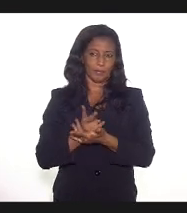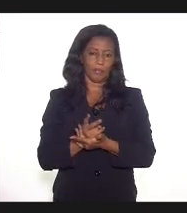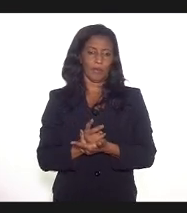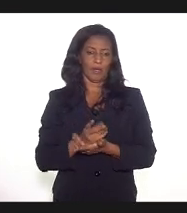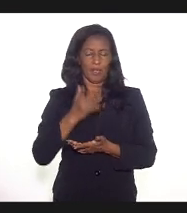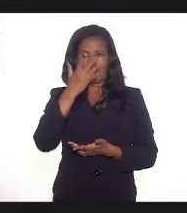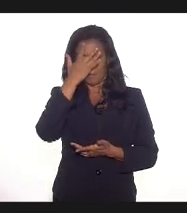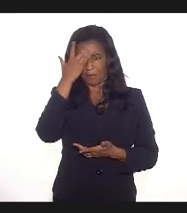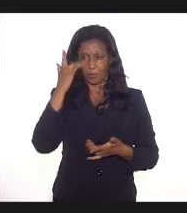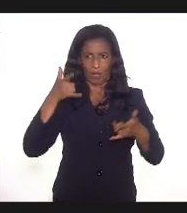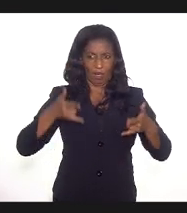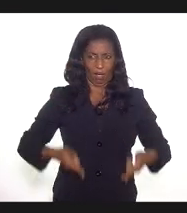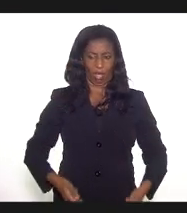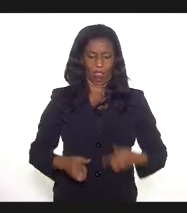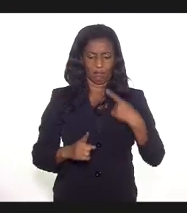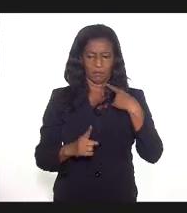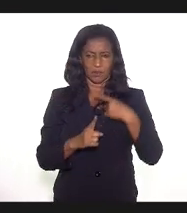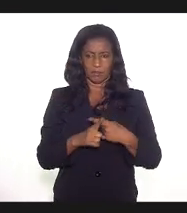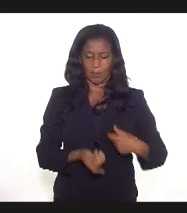trabalha no cemitério,